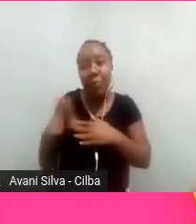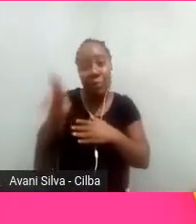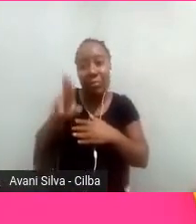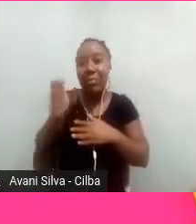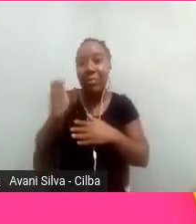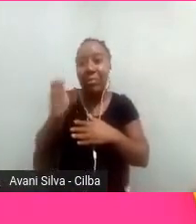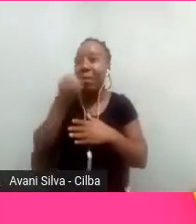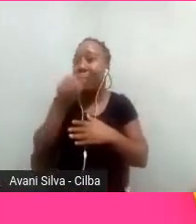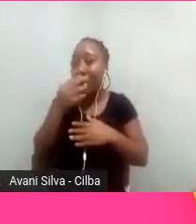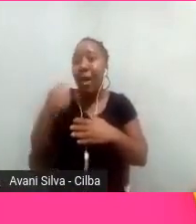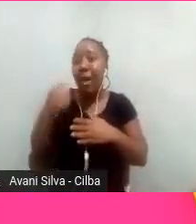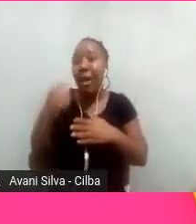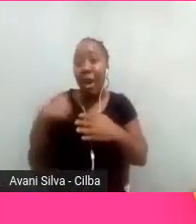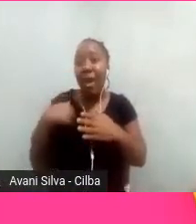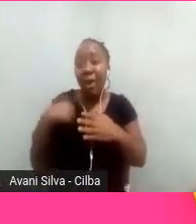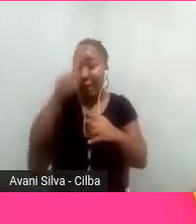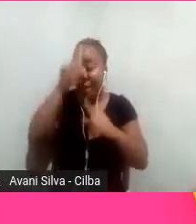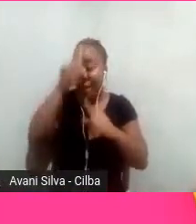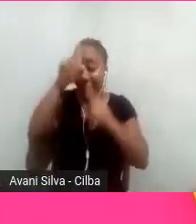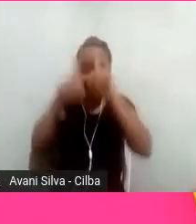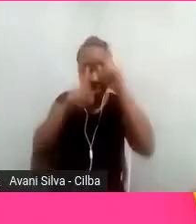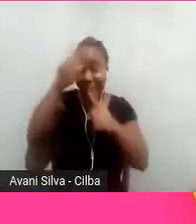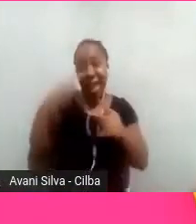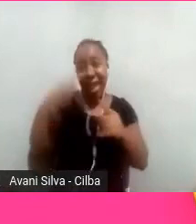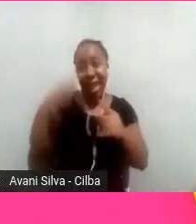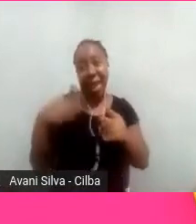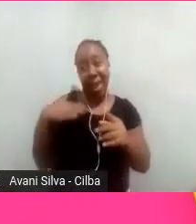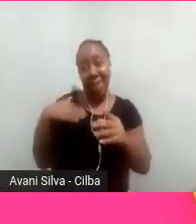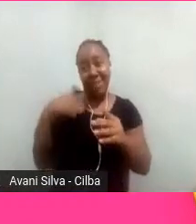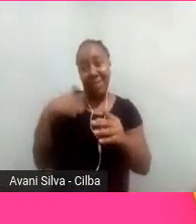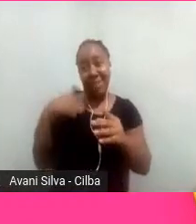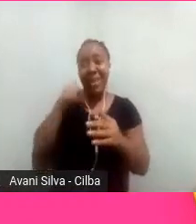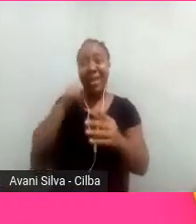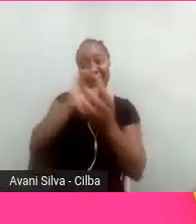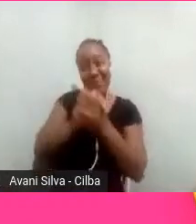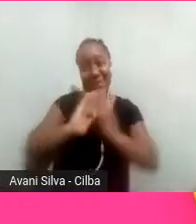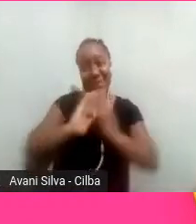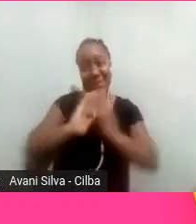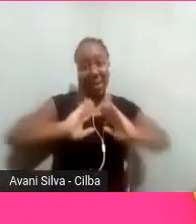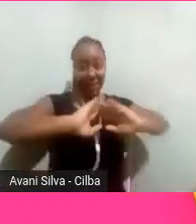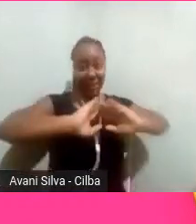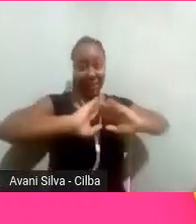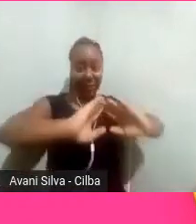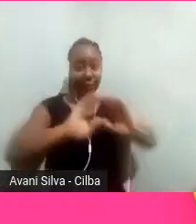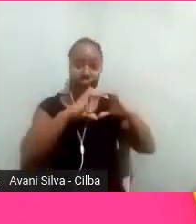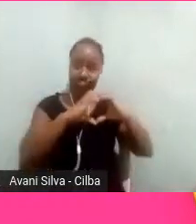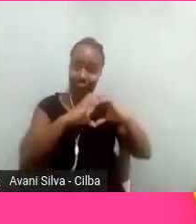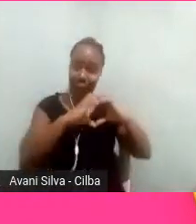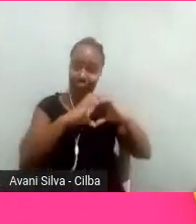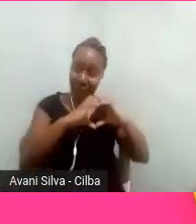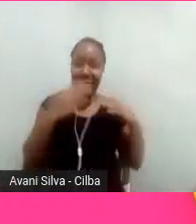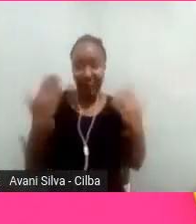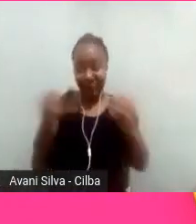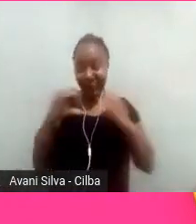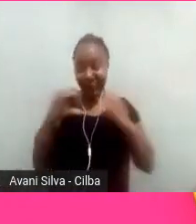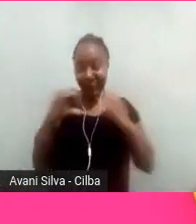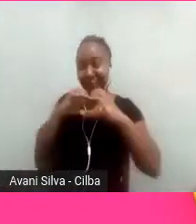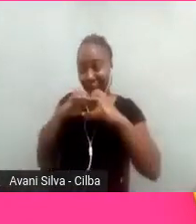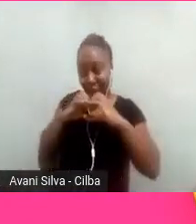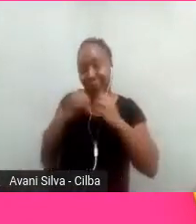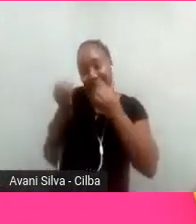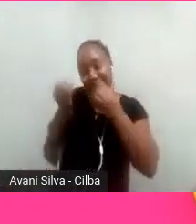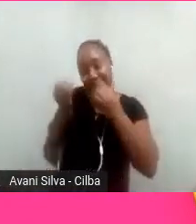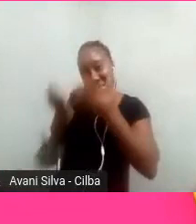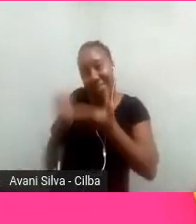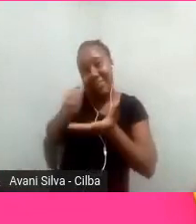mousepads diferentes, né? Que a minha esposa já me pediu um de coração também. Mas faz parte, eu vou fazer um de coração para ela.